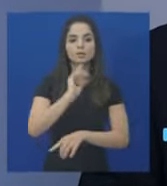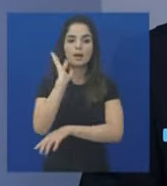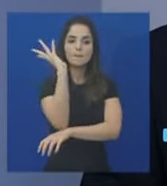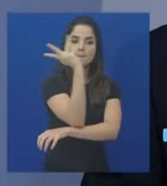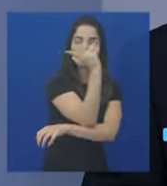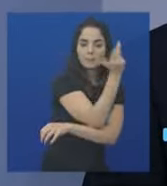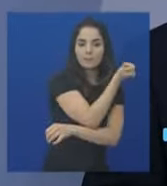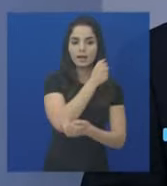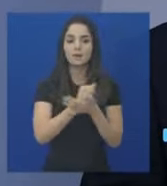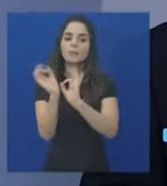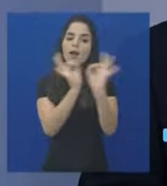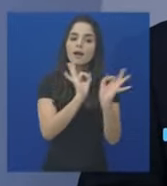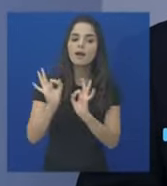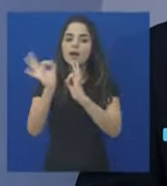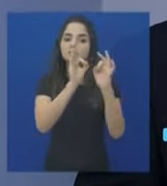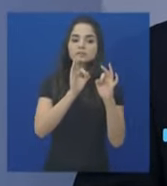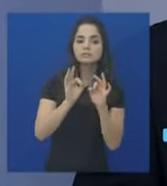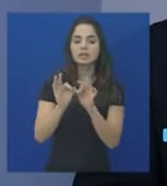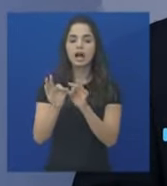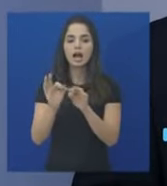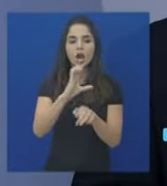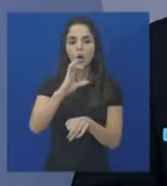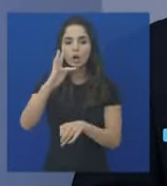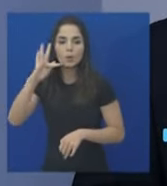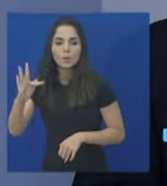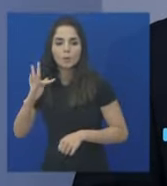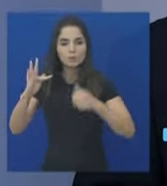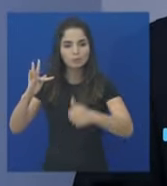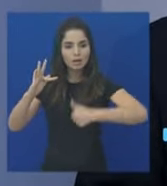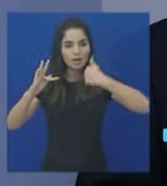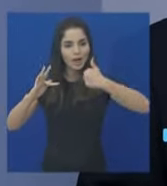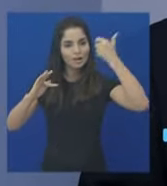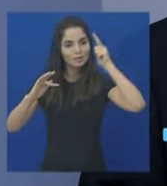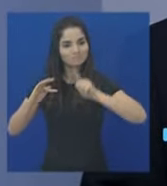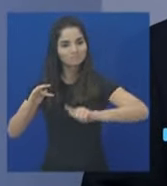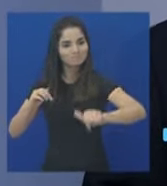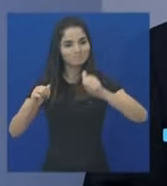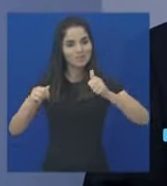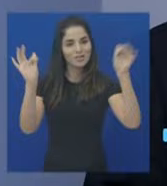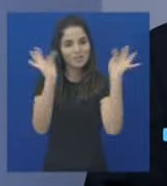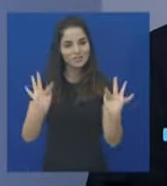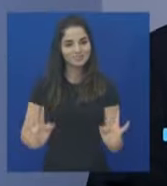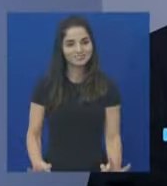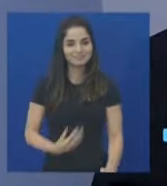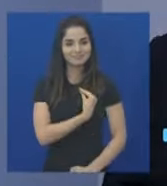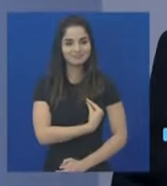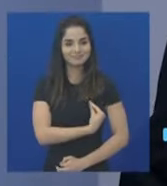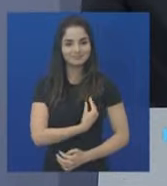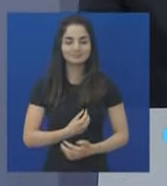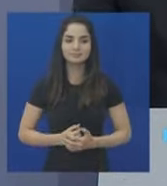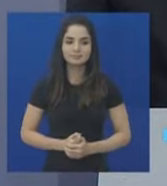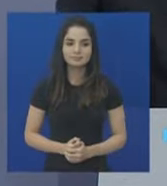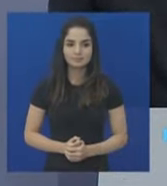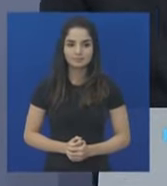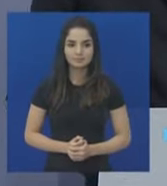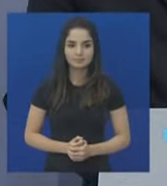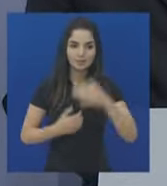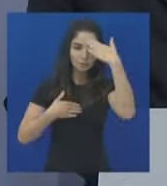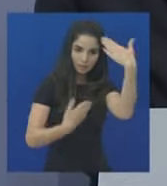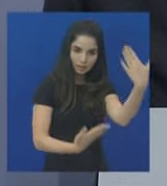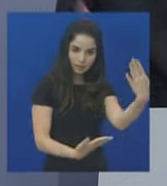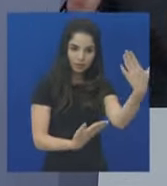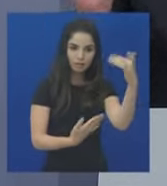estruturar a cidade para que ela possa ser uma cidade sustentável e boa, feliz para se viver. Acerto. Obrigado,